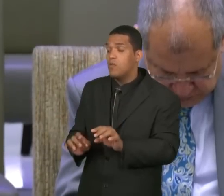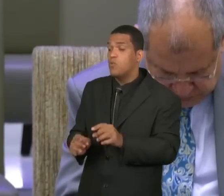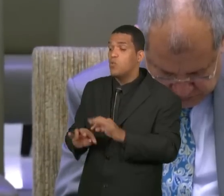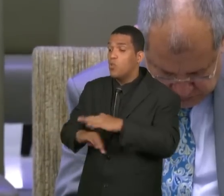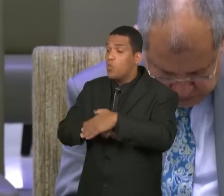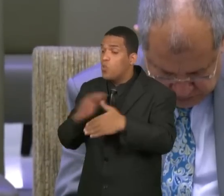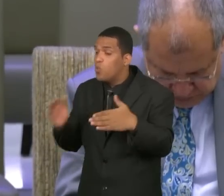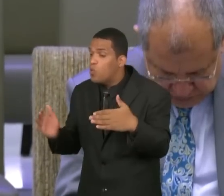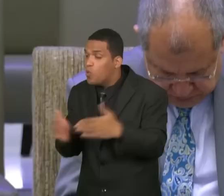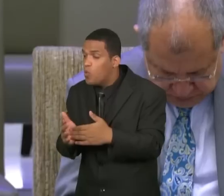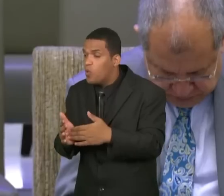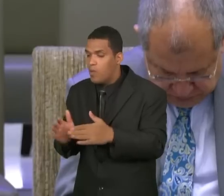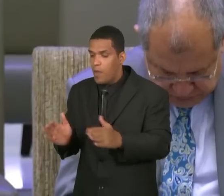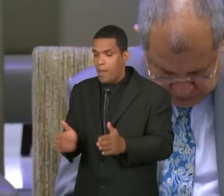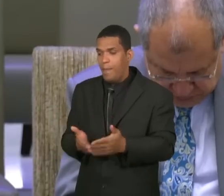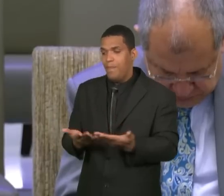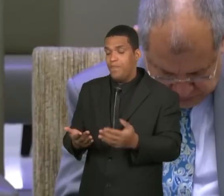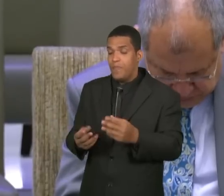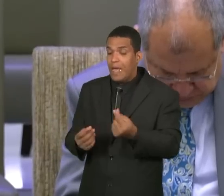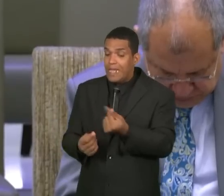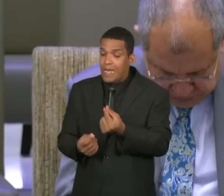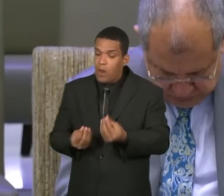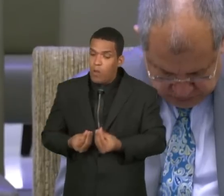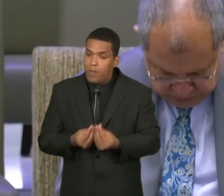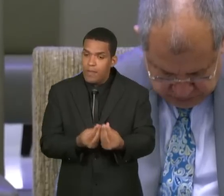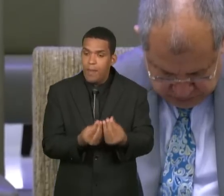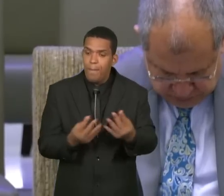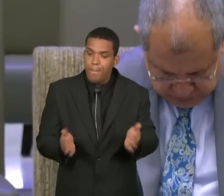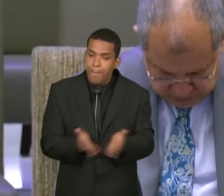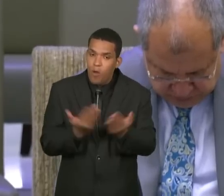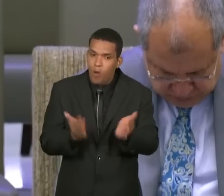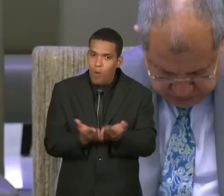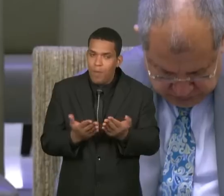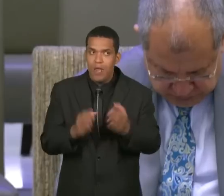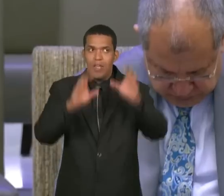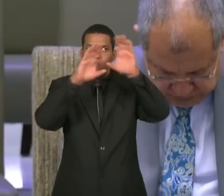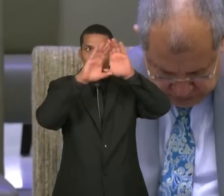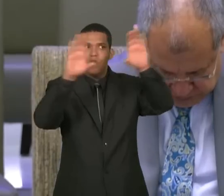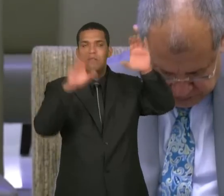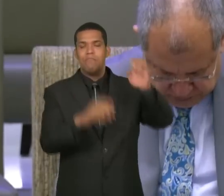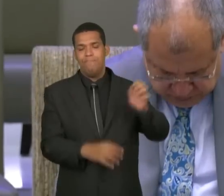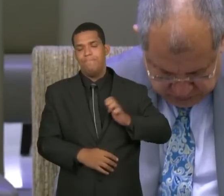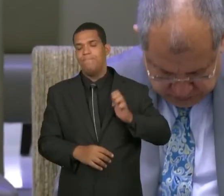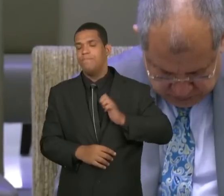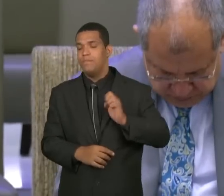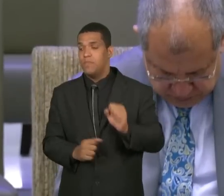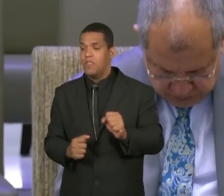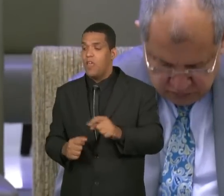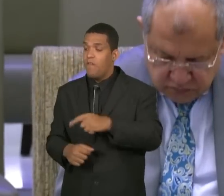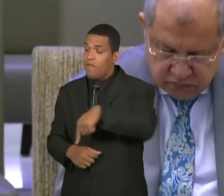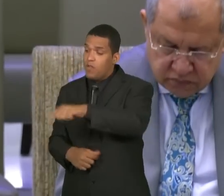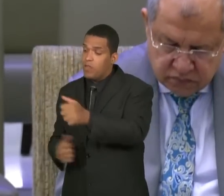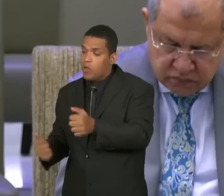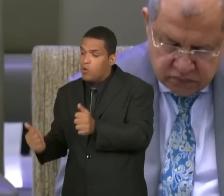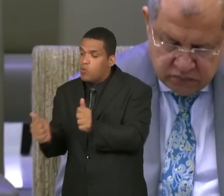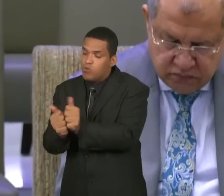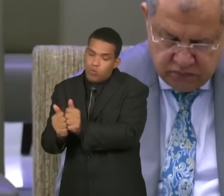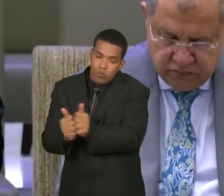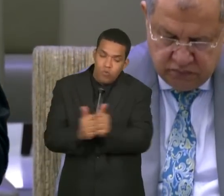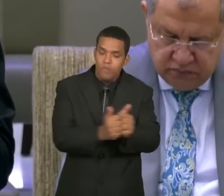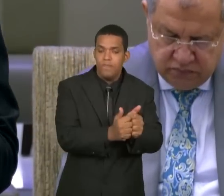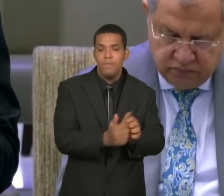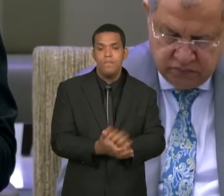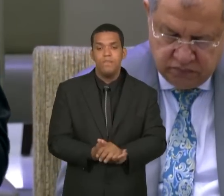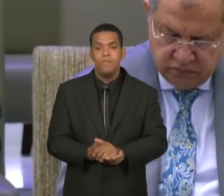aos pobres e você terá um tesouro no céu depois venha e siga-me ele